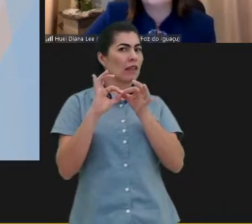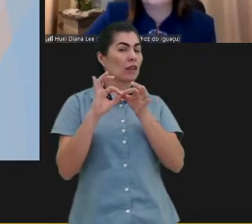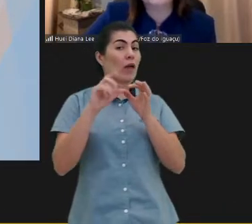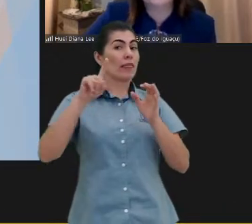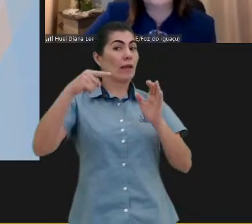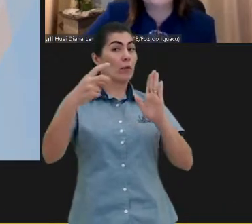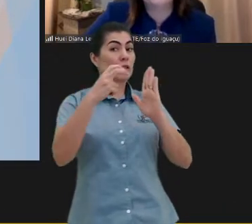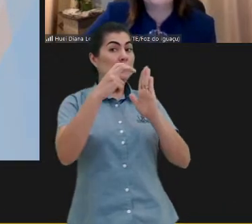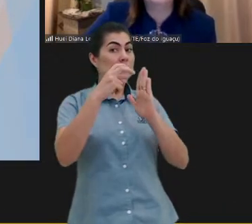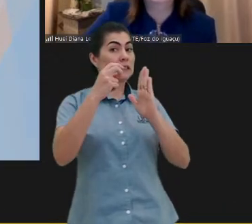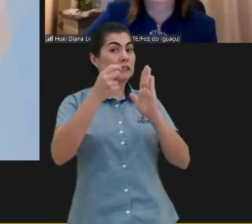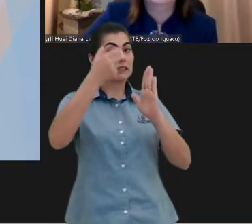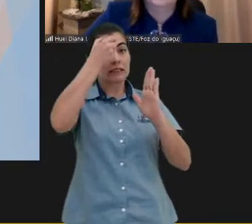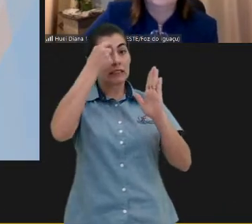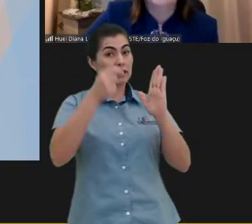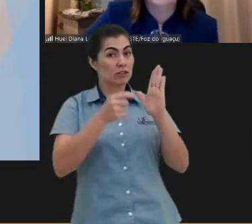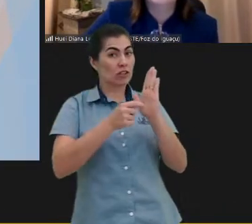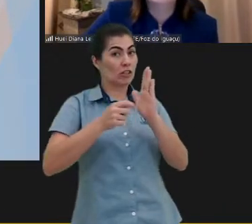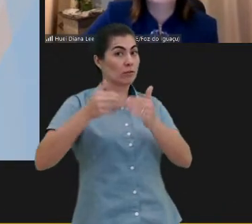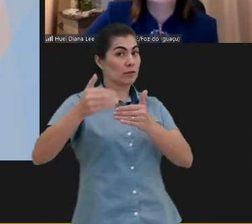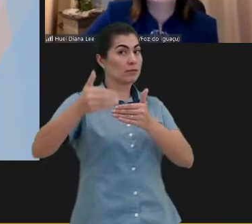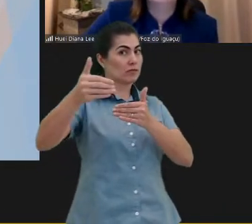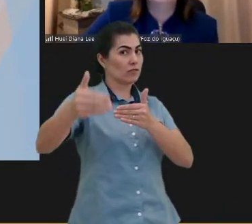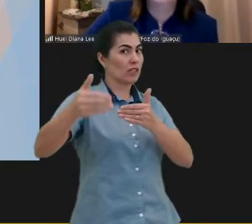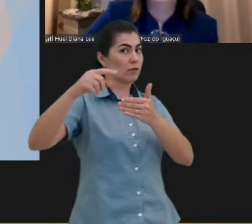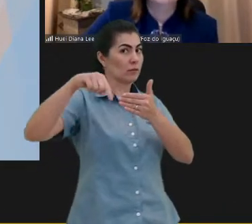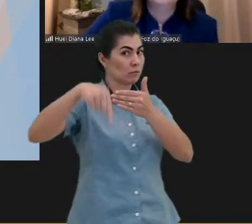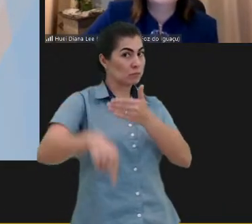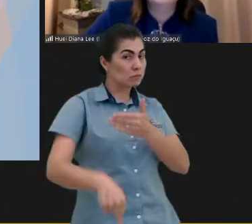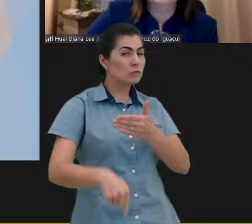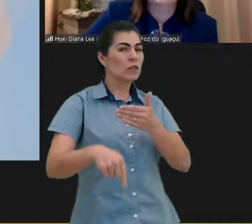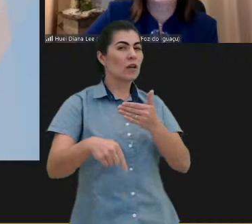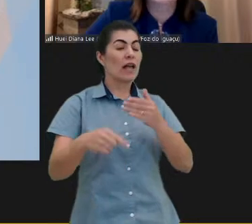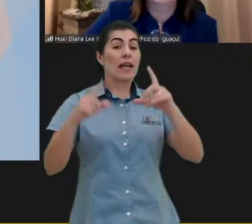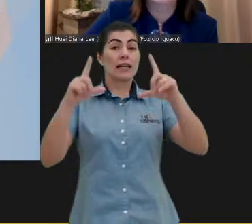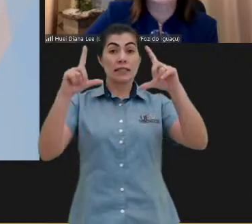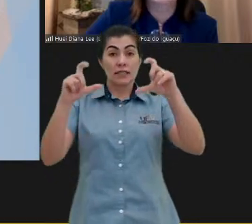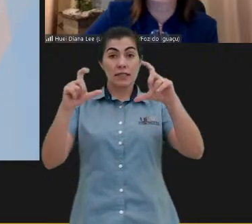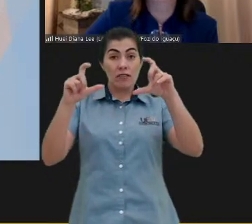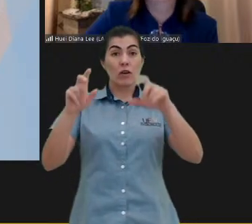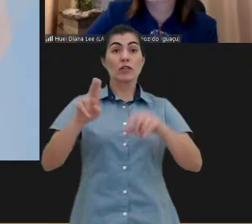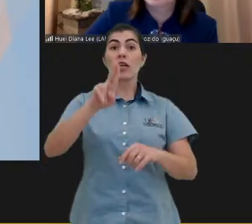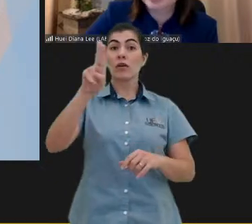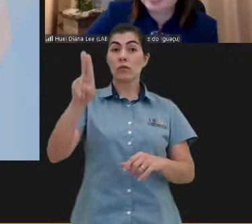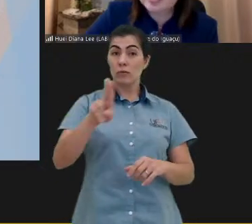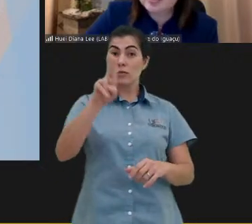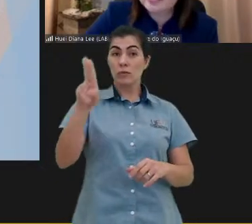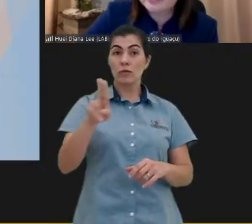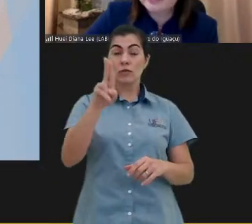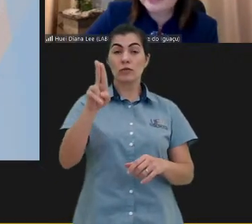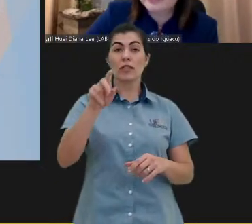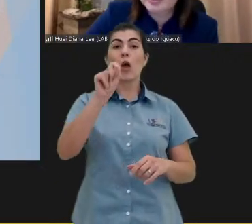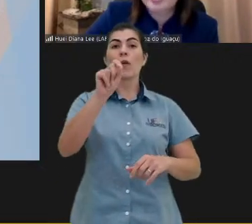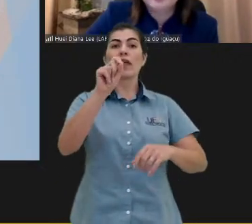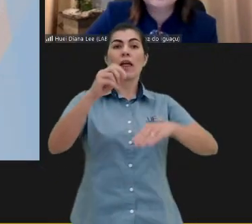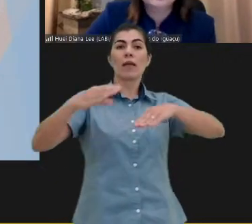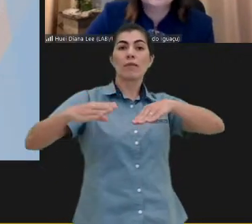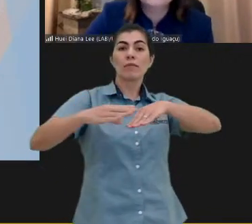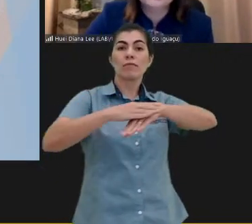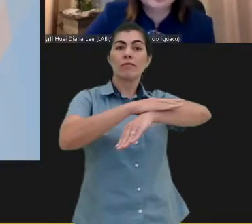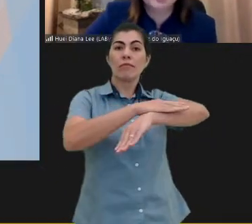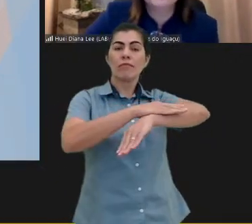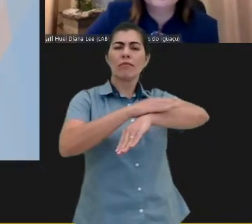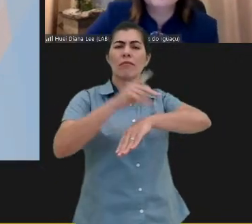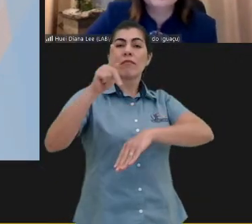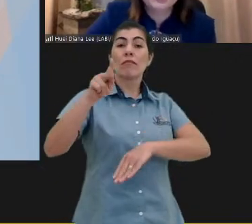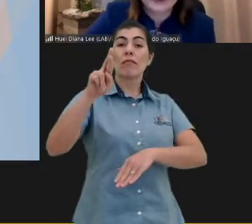artificial mais a fundo. Essa próxima foto é uma das aplicações, próteses. Não sei se